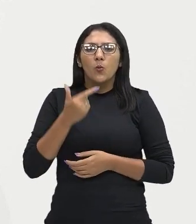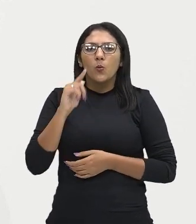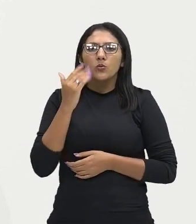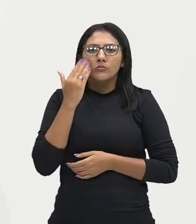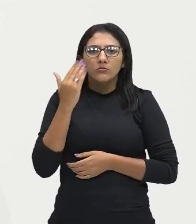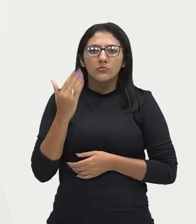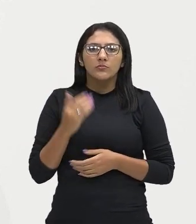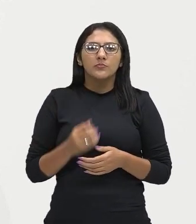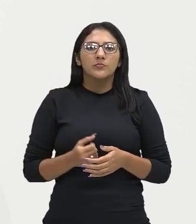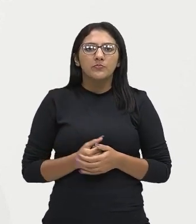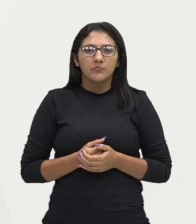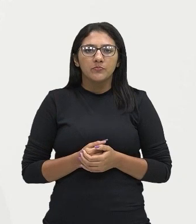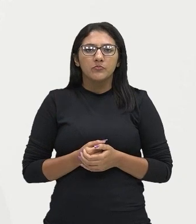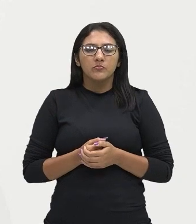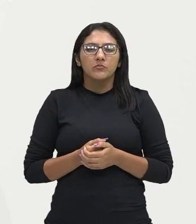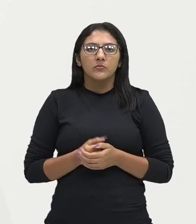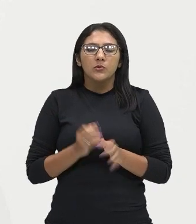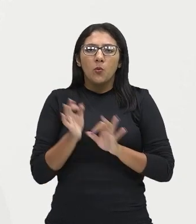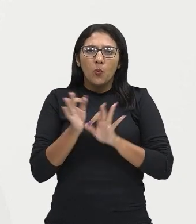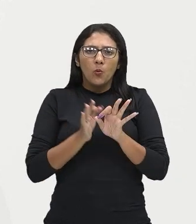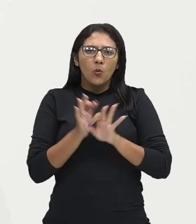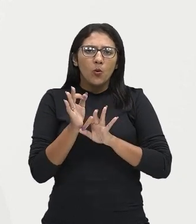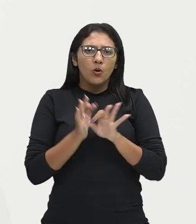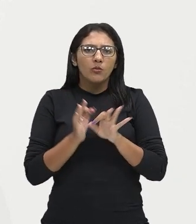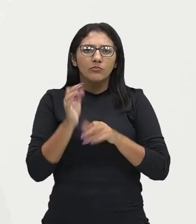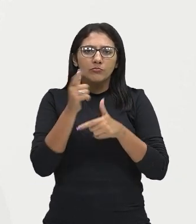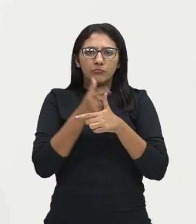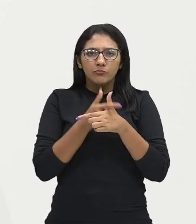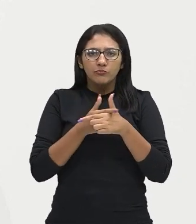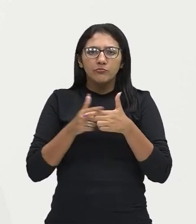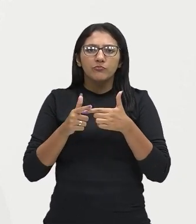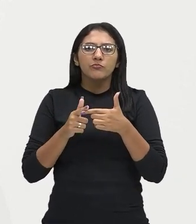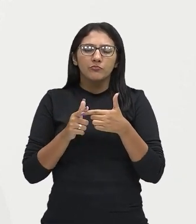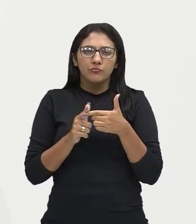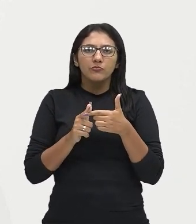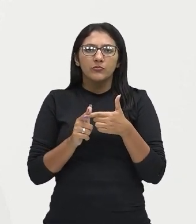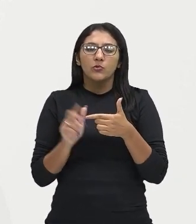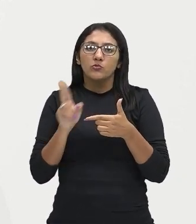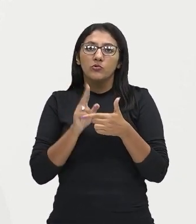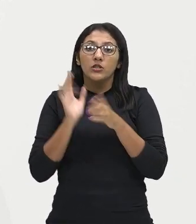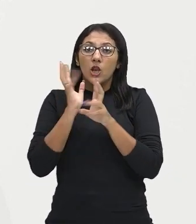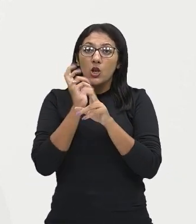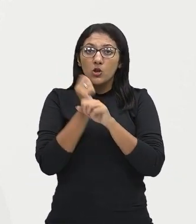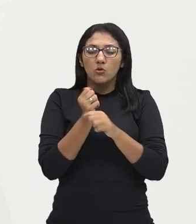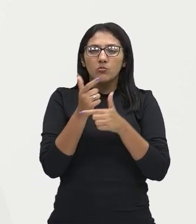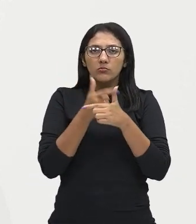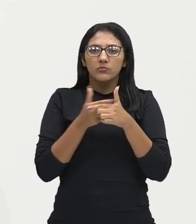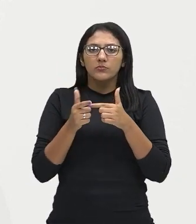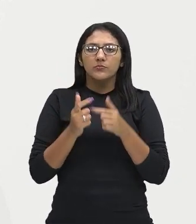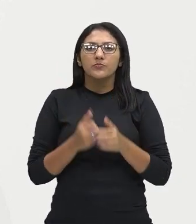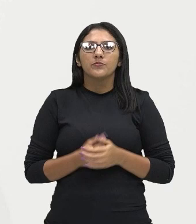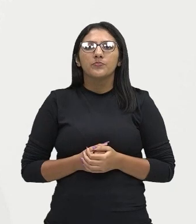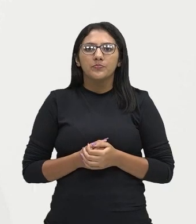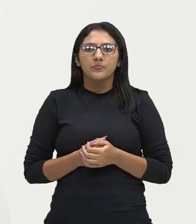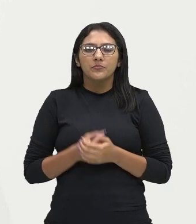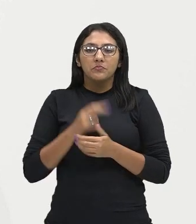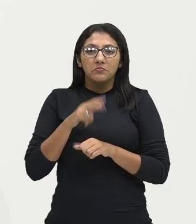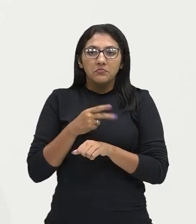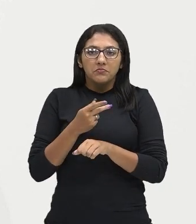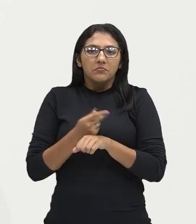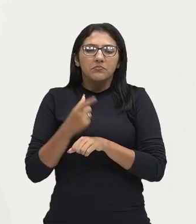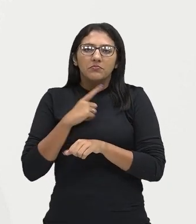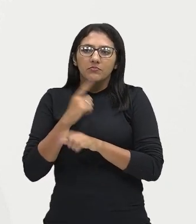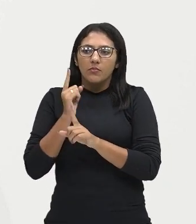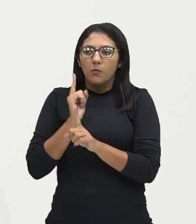passo, faz a operação, opera o sinal do dividendo e do divisor. E, por fim, a